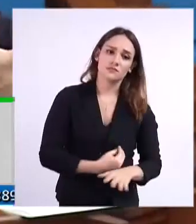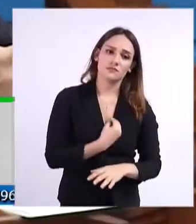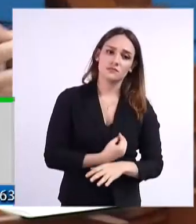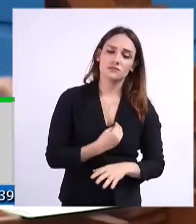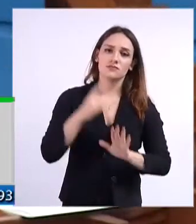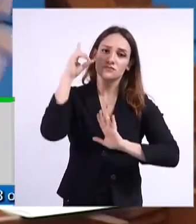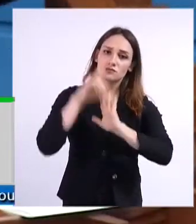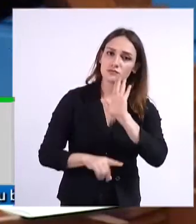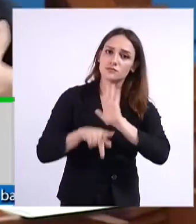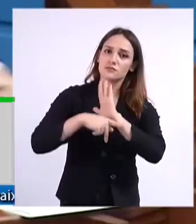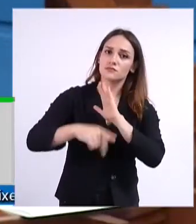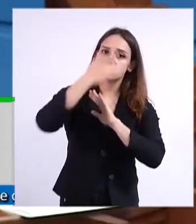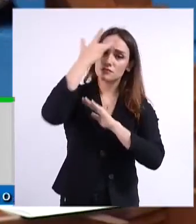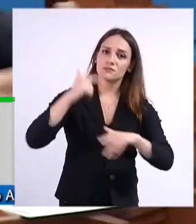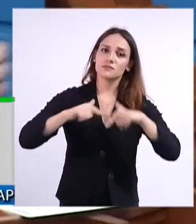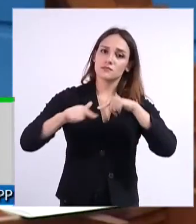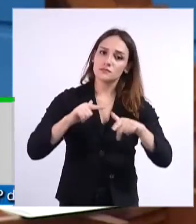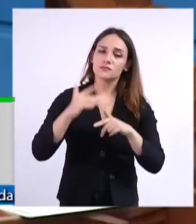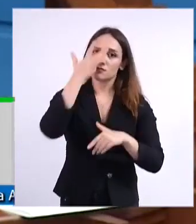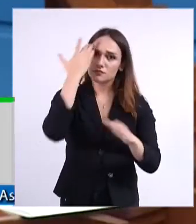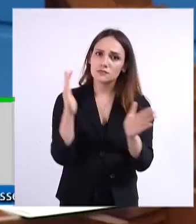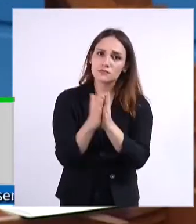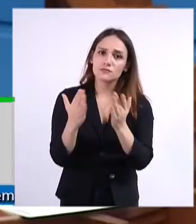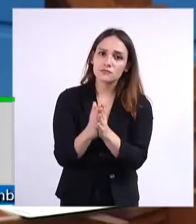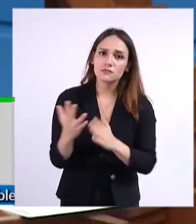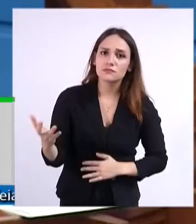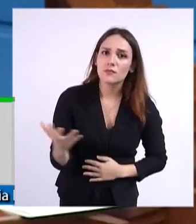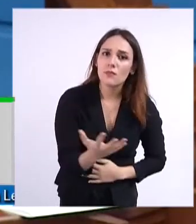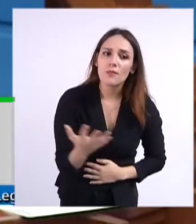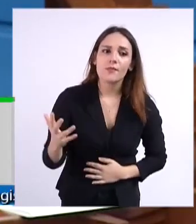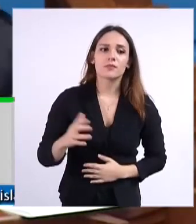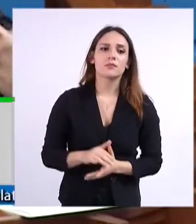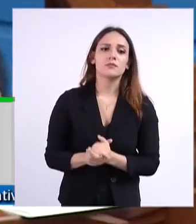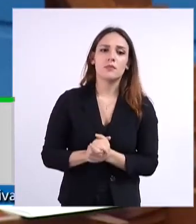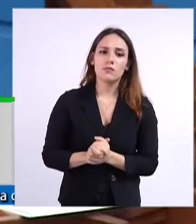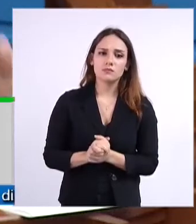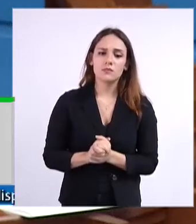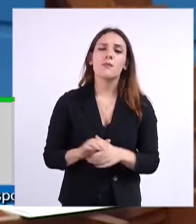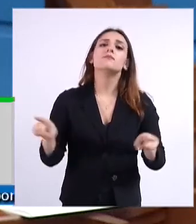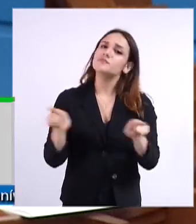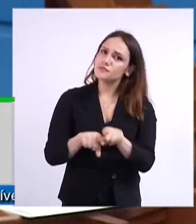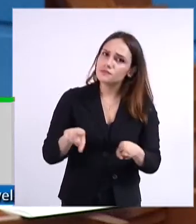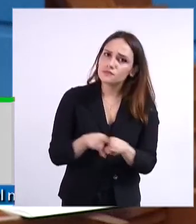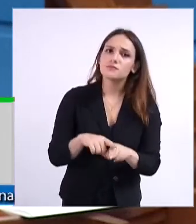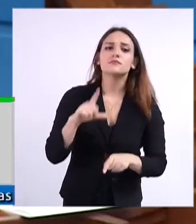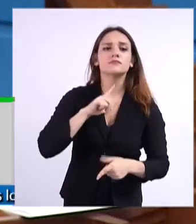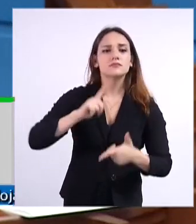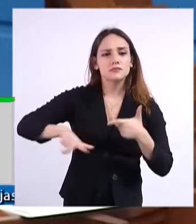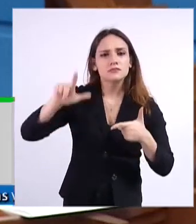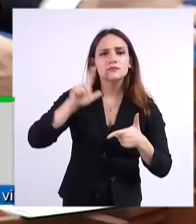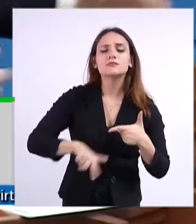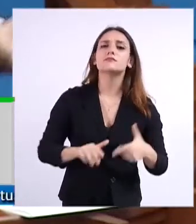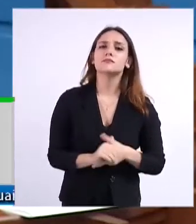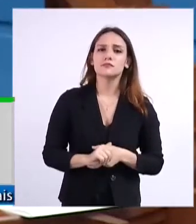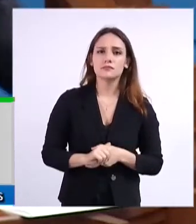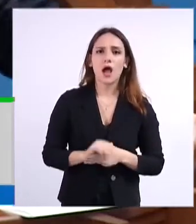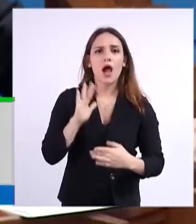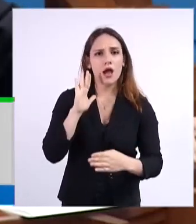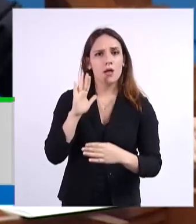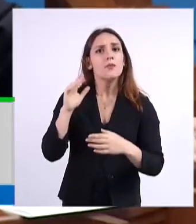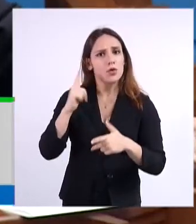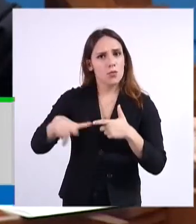os direitos dos trabalhadores, dos pobres, está também trazendo problemas para os